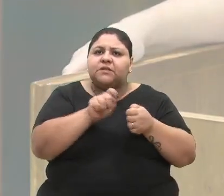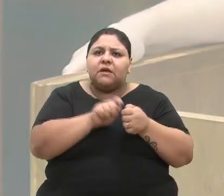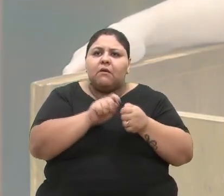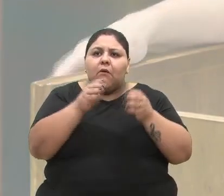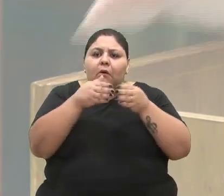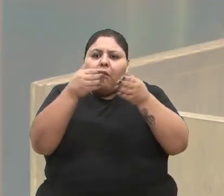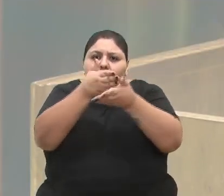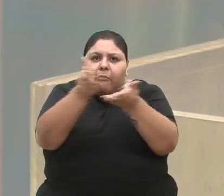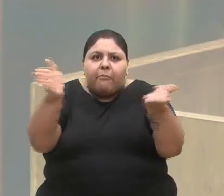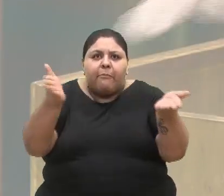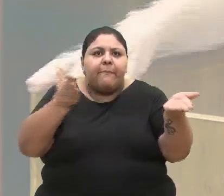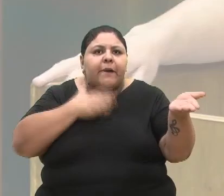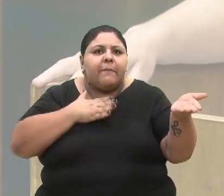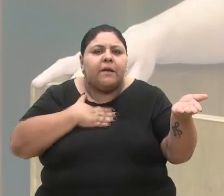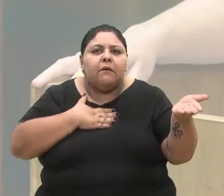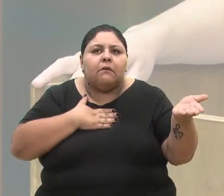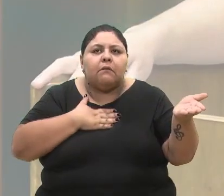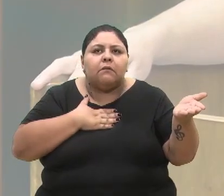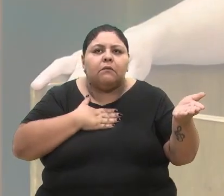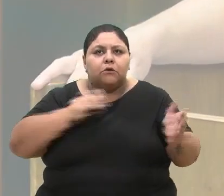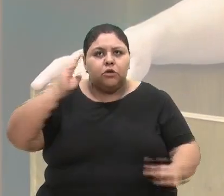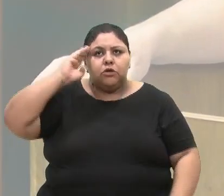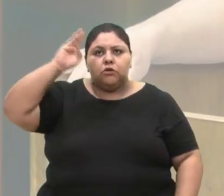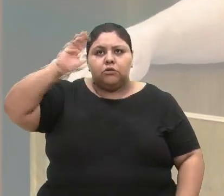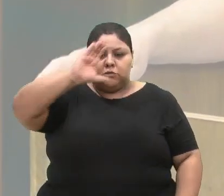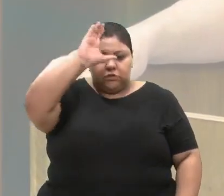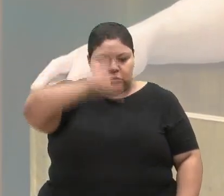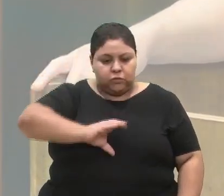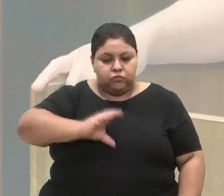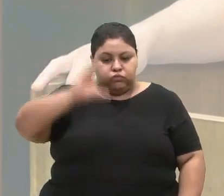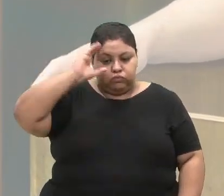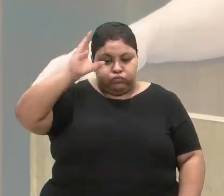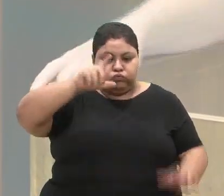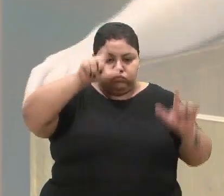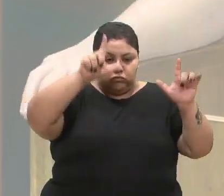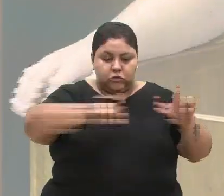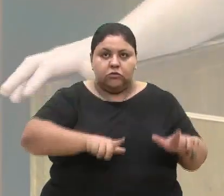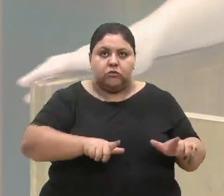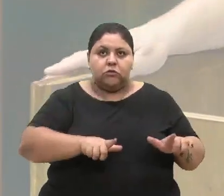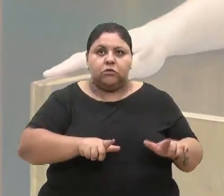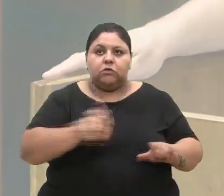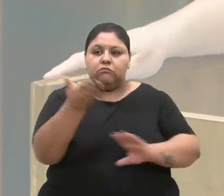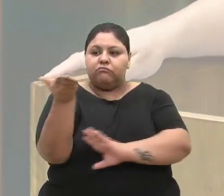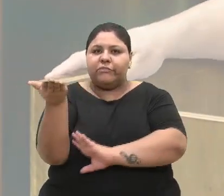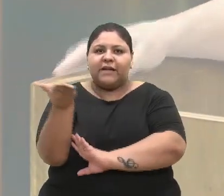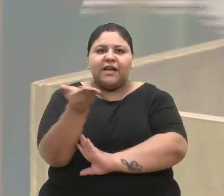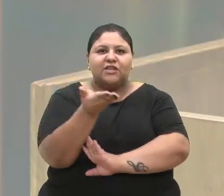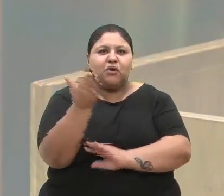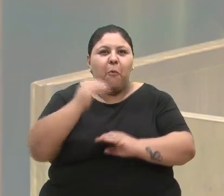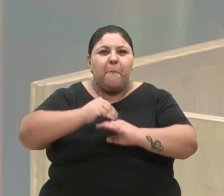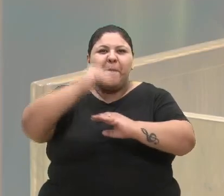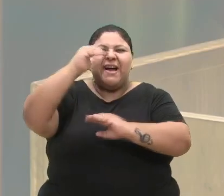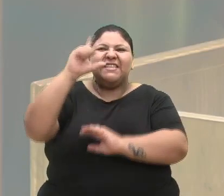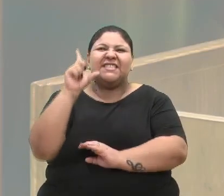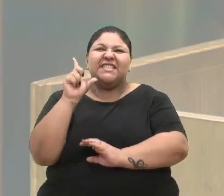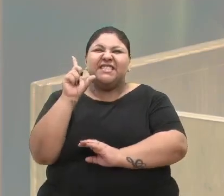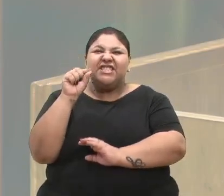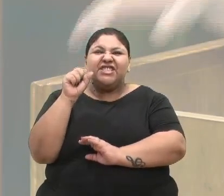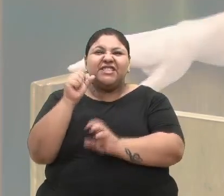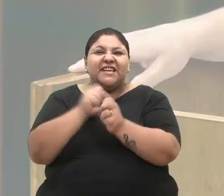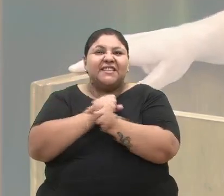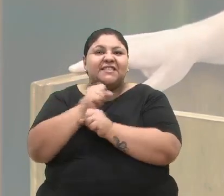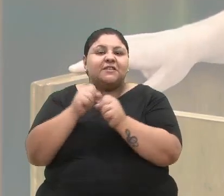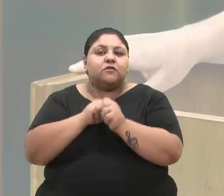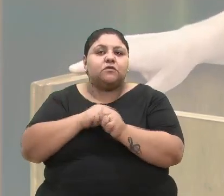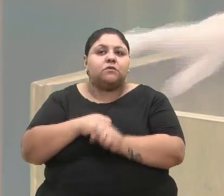mim. O projeto social, o Soldado Cidadão, no Exército. Fui garçom mais de 10 anos, com os ouvidos